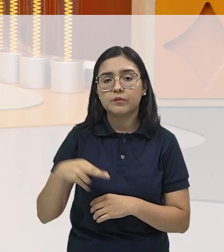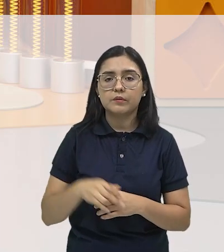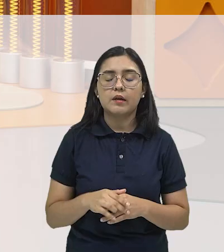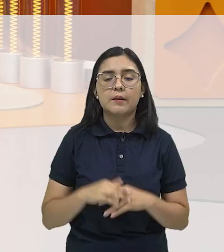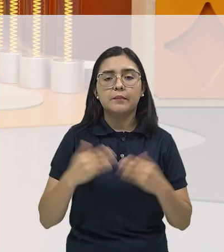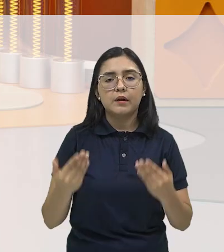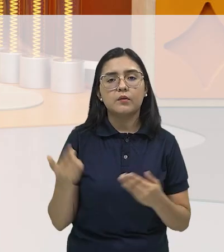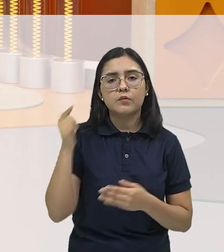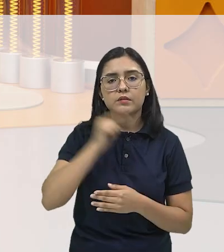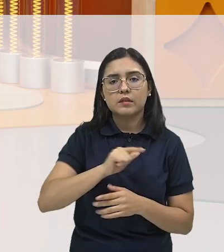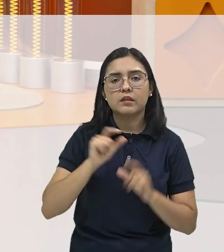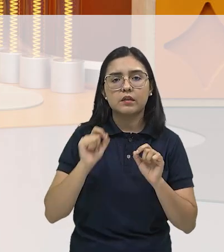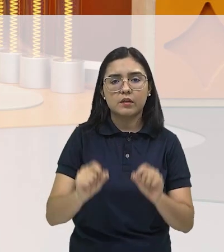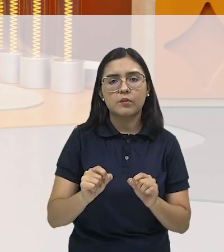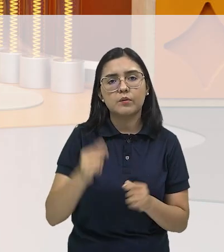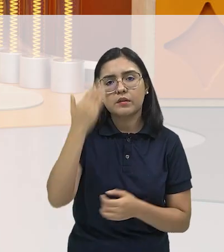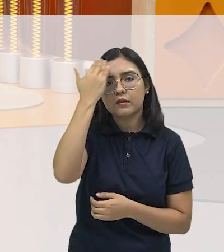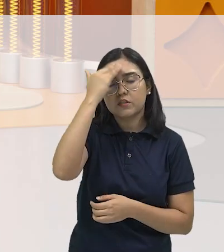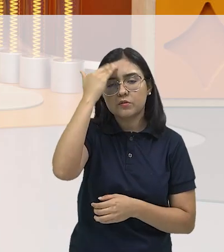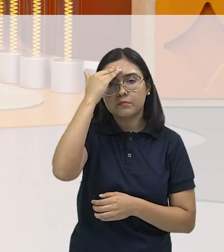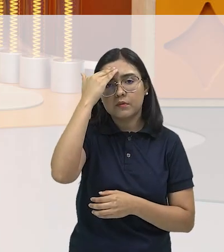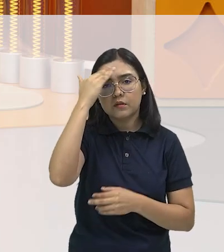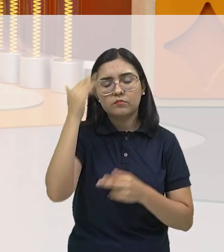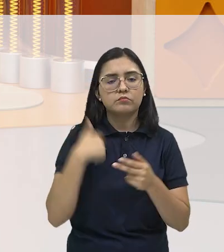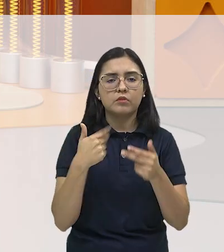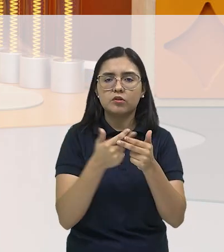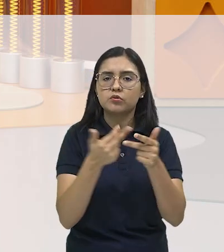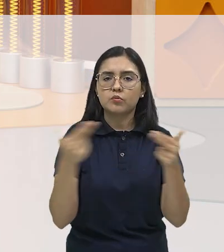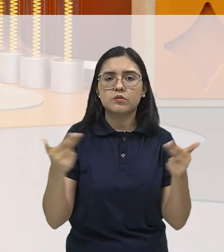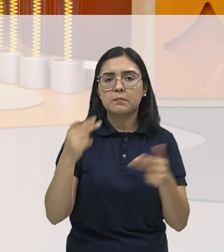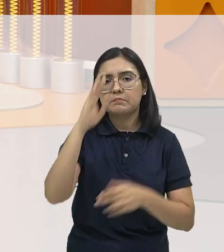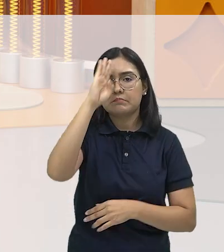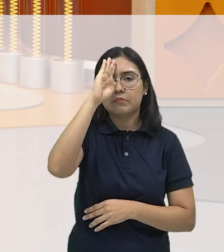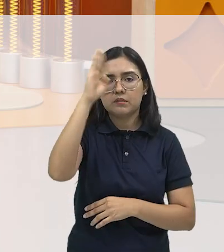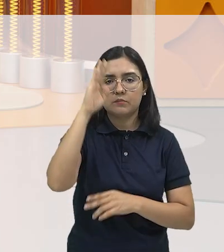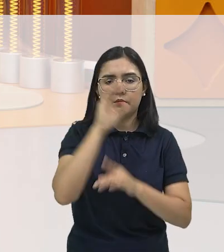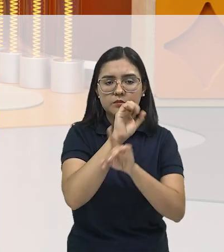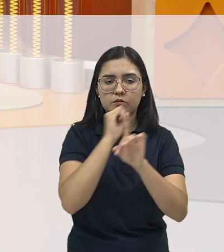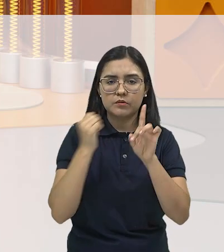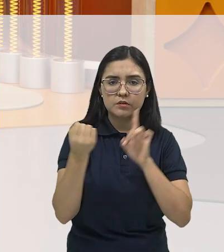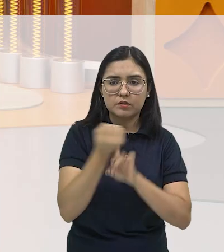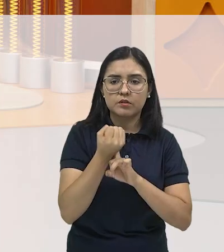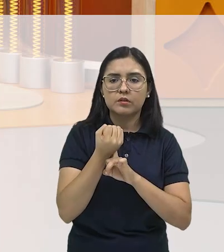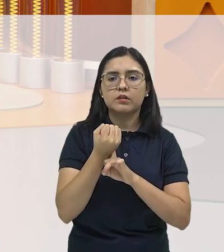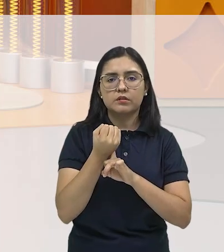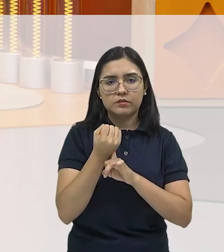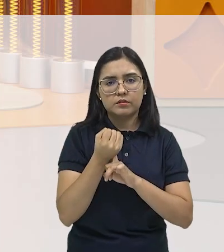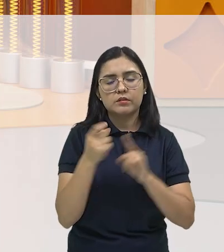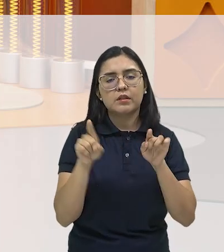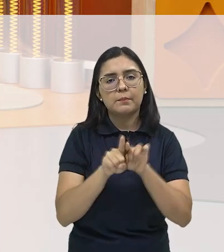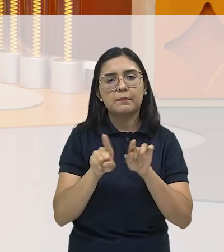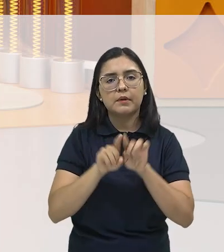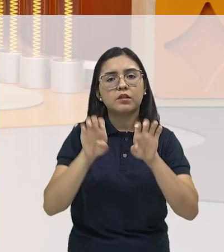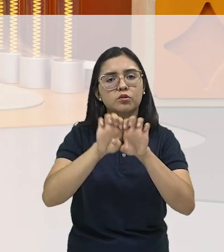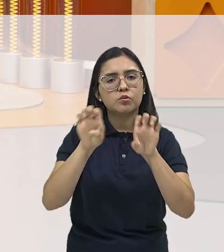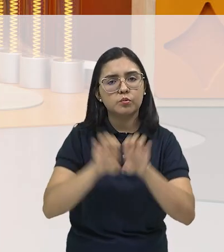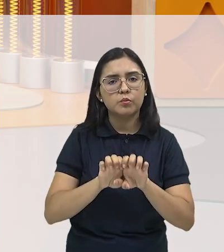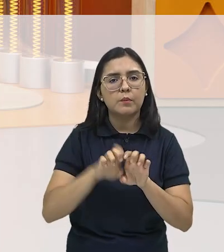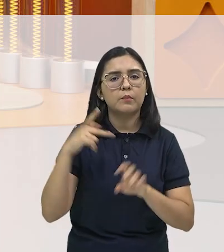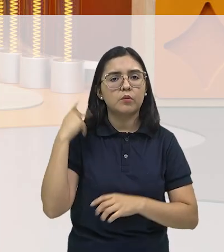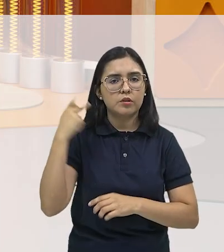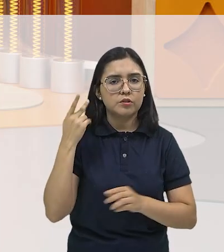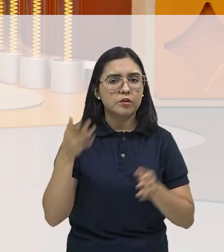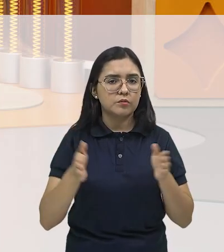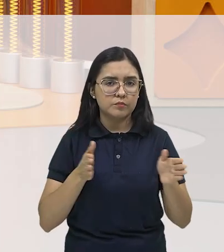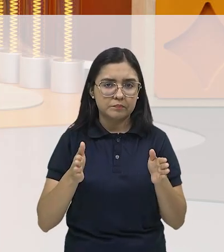do entendimento do funcionamento das coisas, principalmente da sociedade, da estrutura política em que se